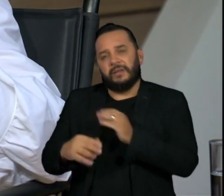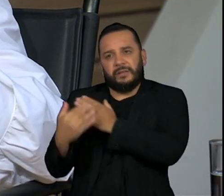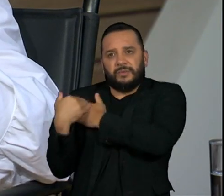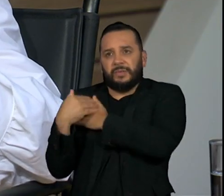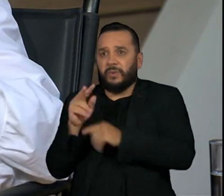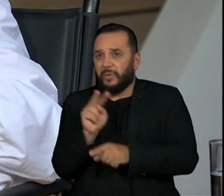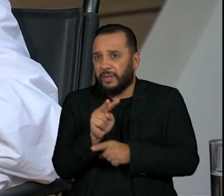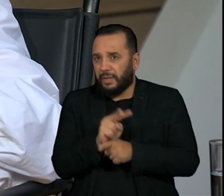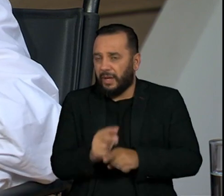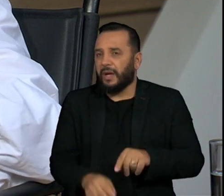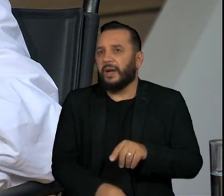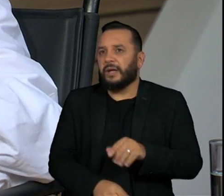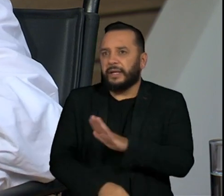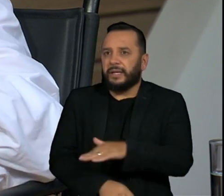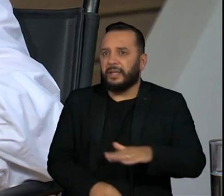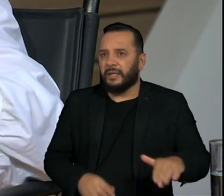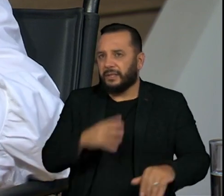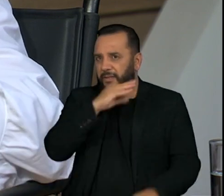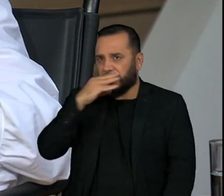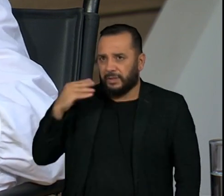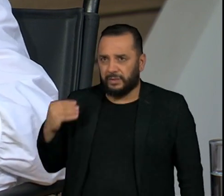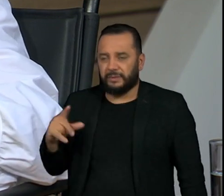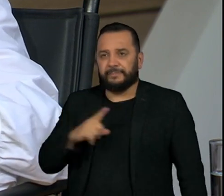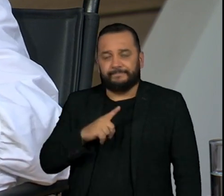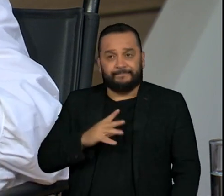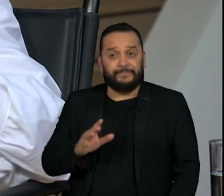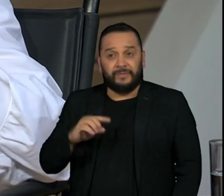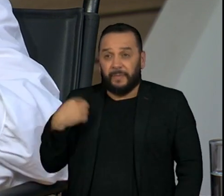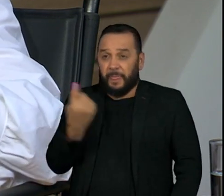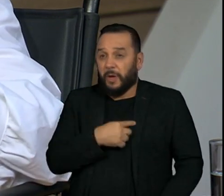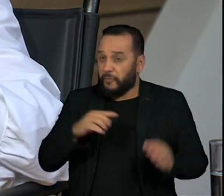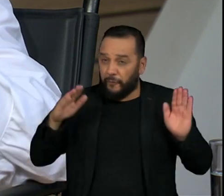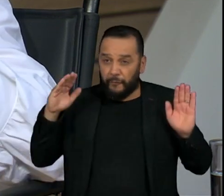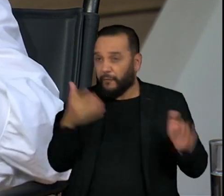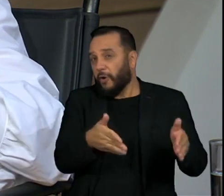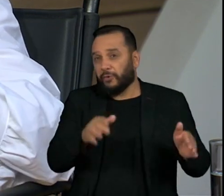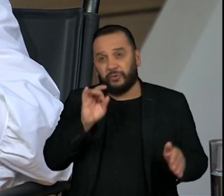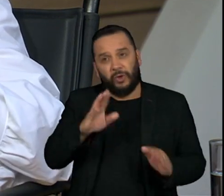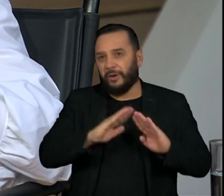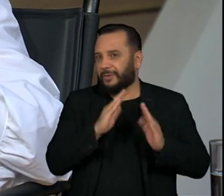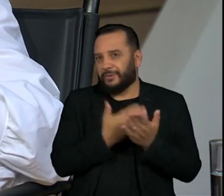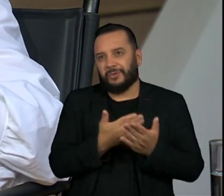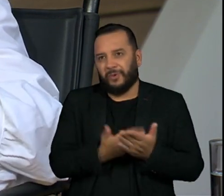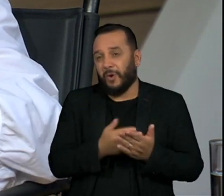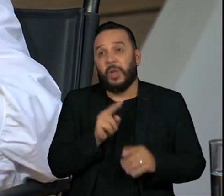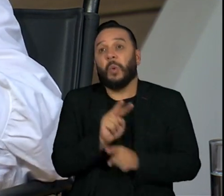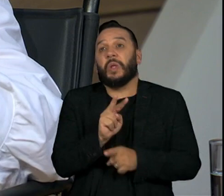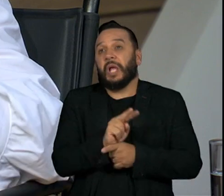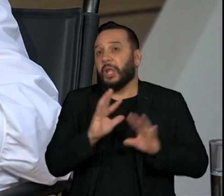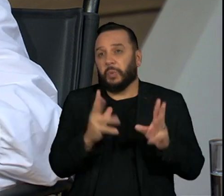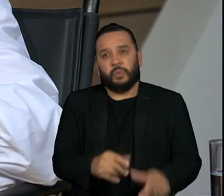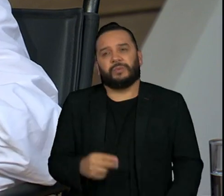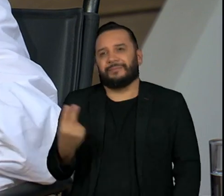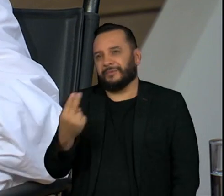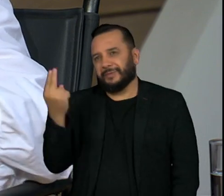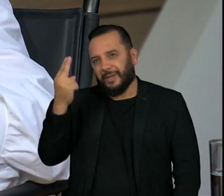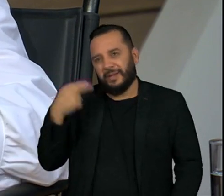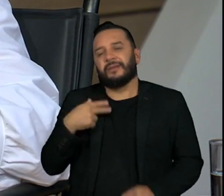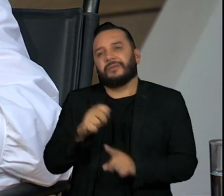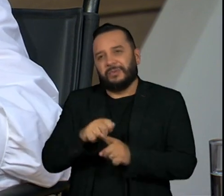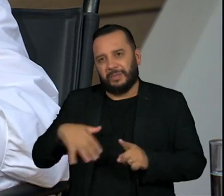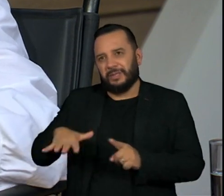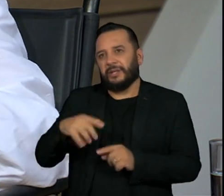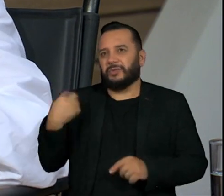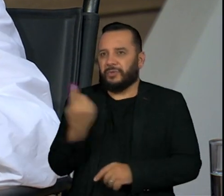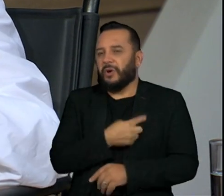desse adolescente. Então, não adianta a gente focar somente numa instituição que tem que dar conta de tudo. Eu acho que, como sociedade, nós temos